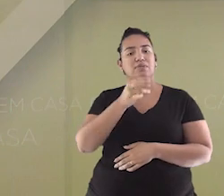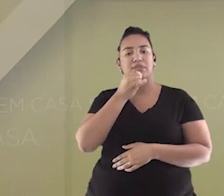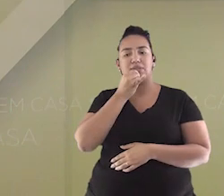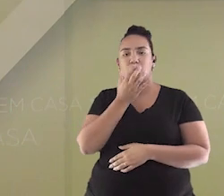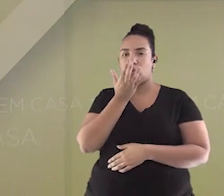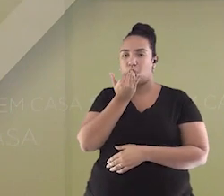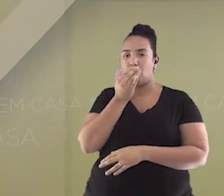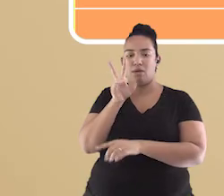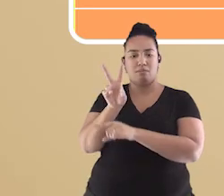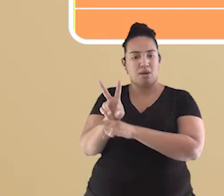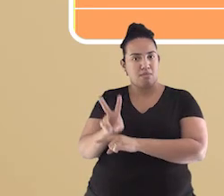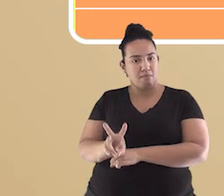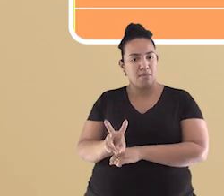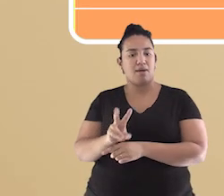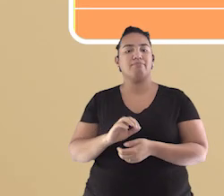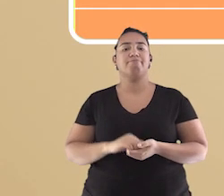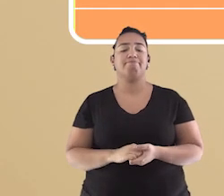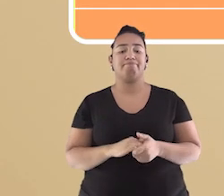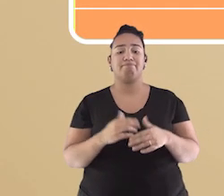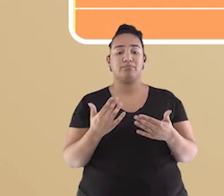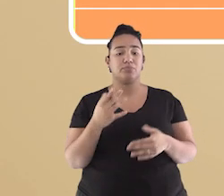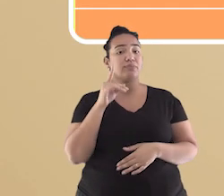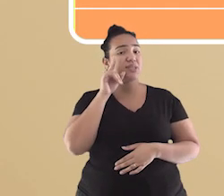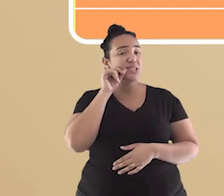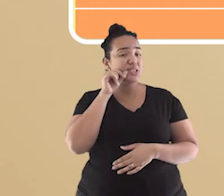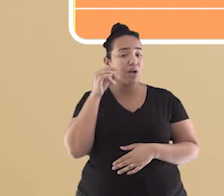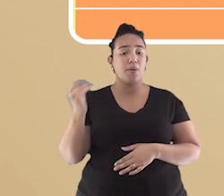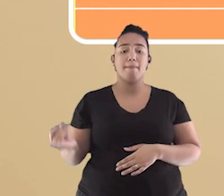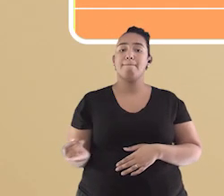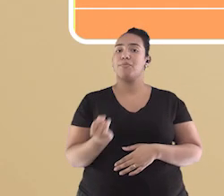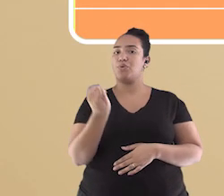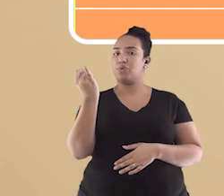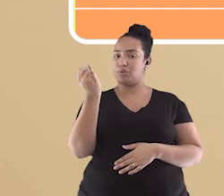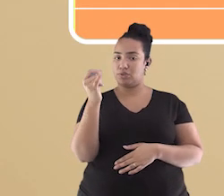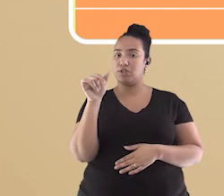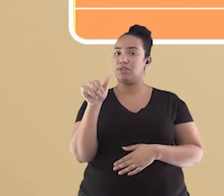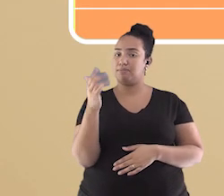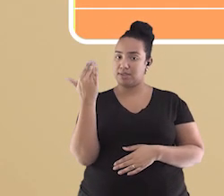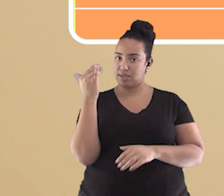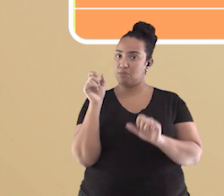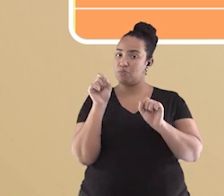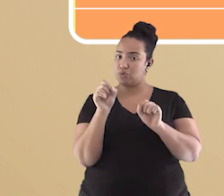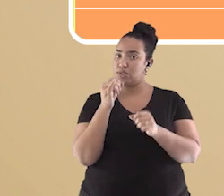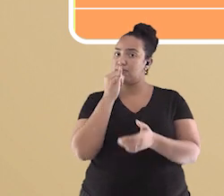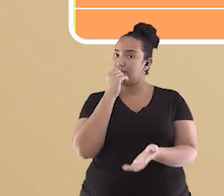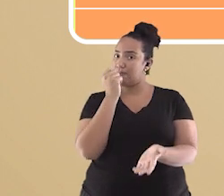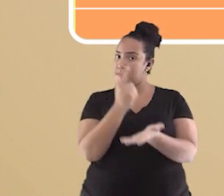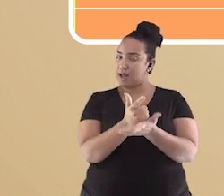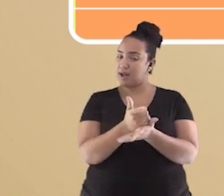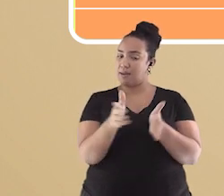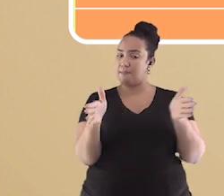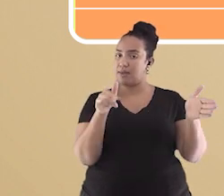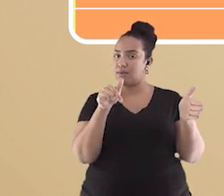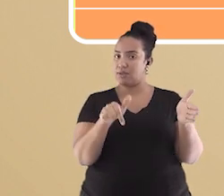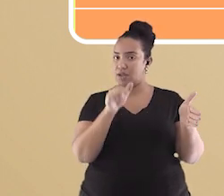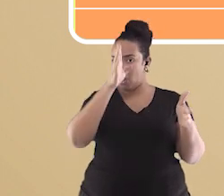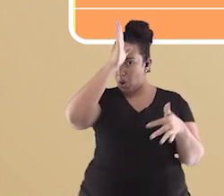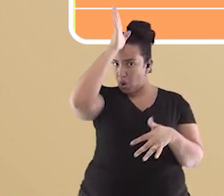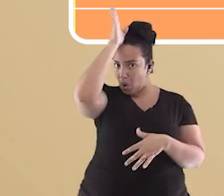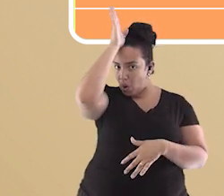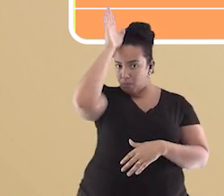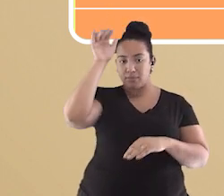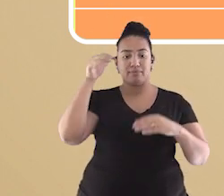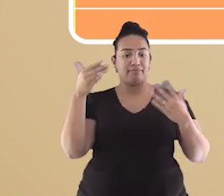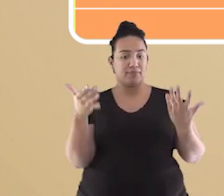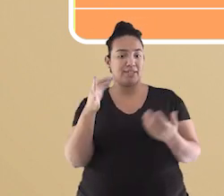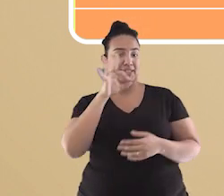dos alimentos. O sal era tão importante que serviu como forma de pagamento na época da Roma Antiga. E o termo